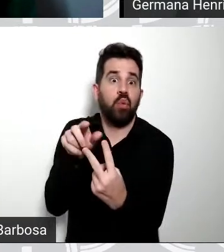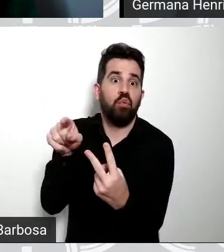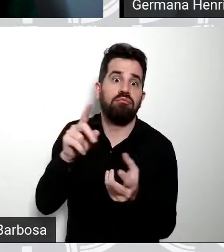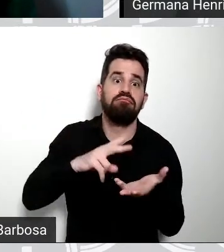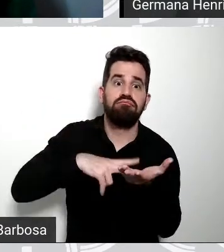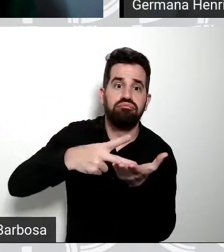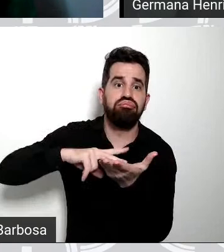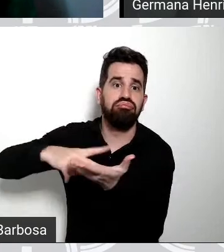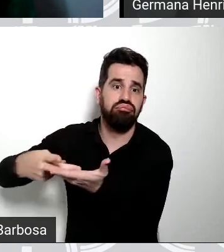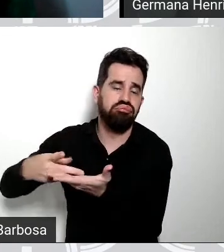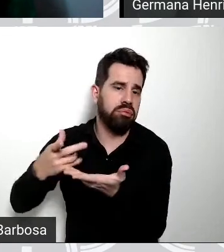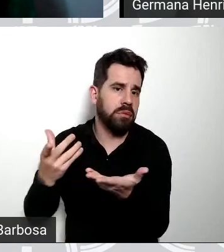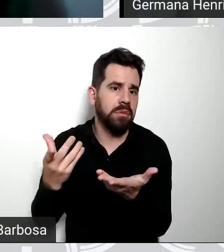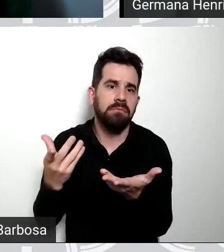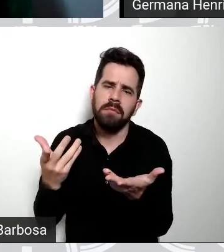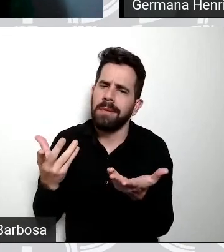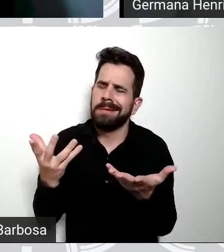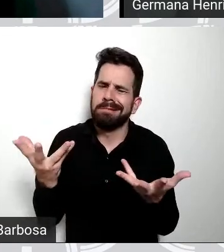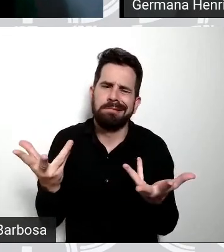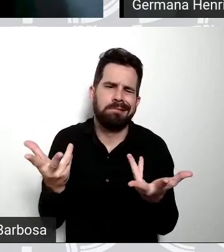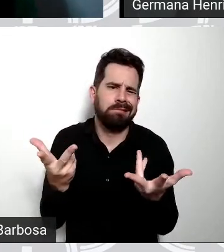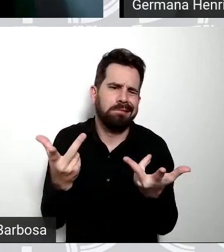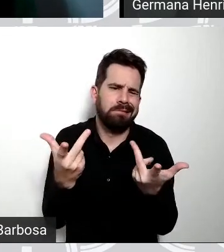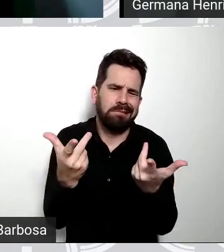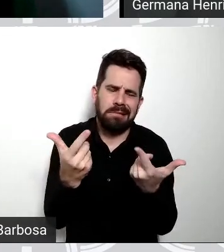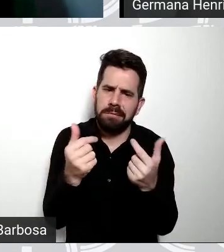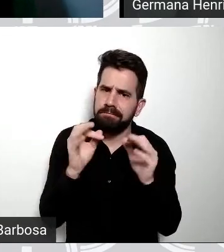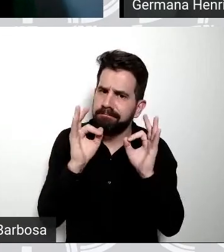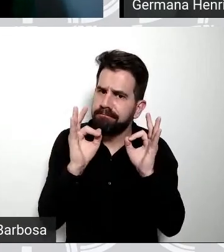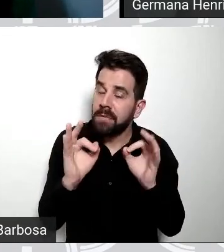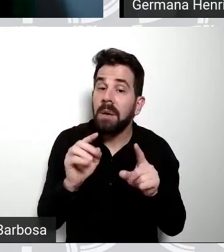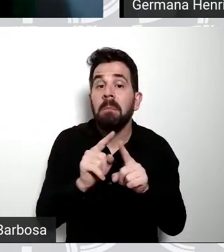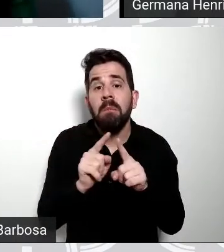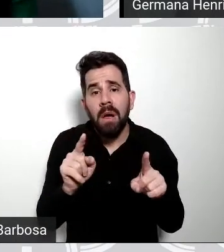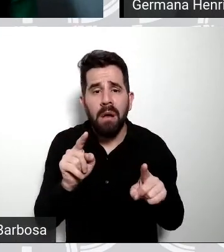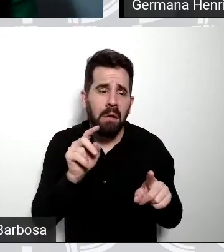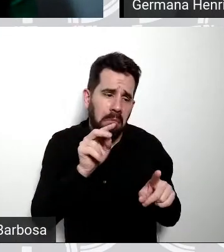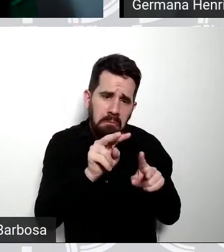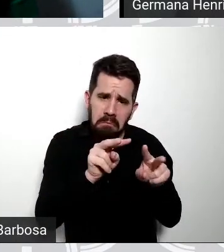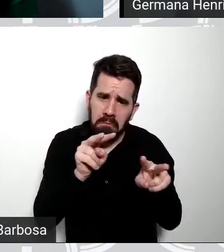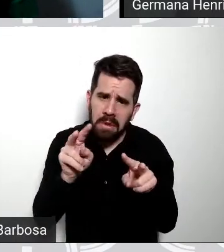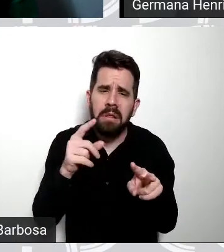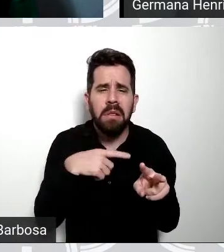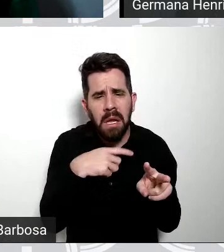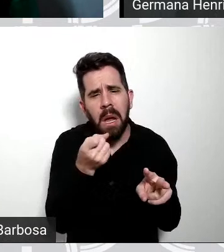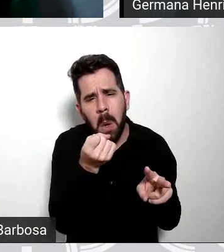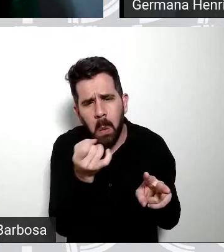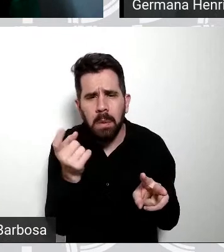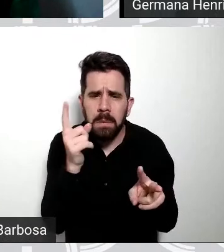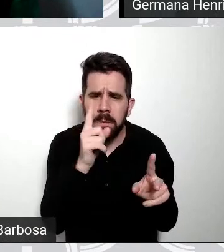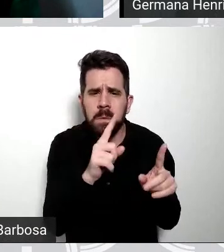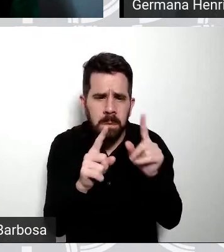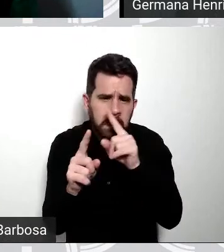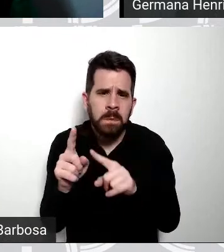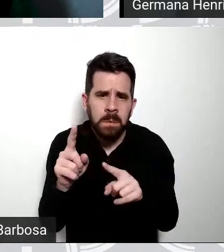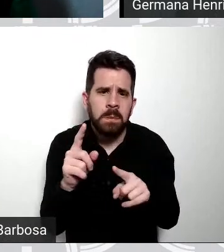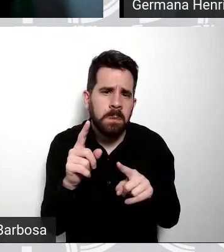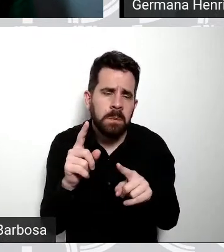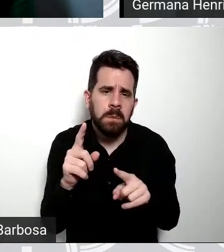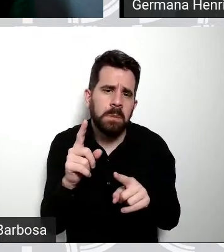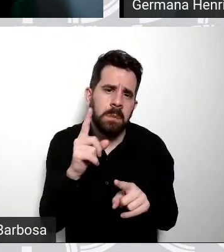com certos problemas, como nós vemos nas traduções do Drummond, por exemplo, né? Ou em alguns